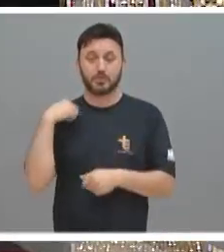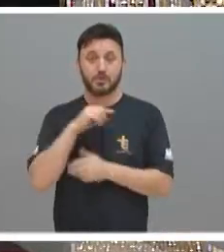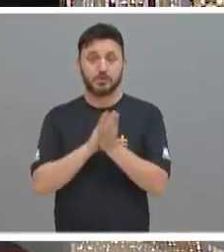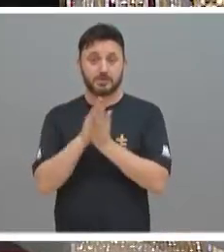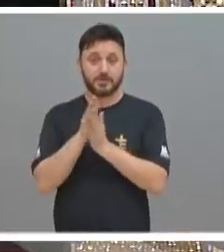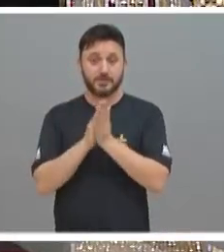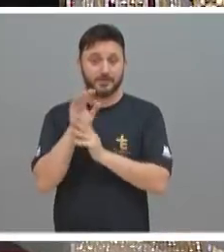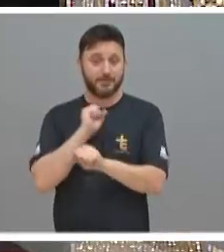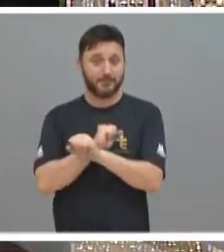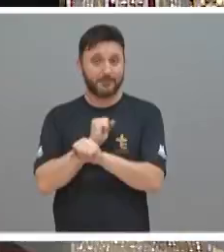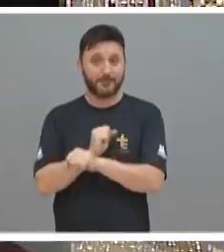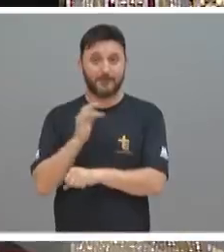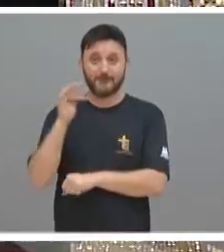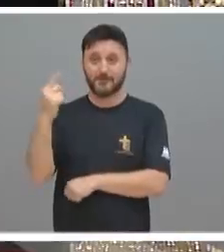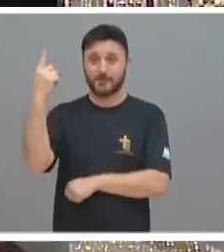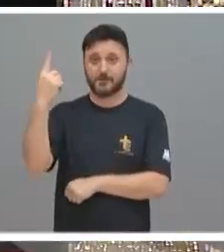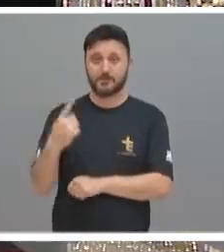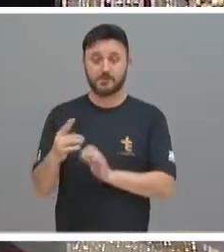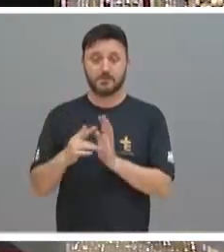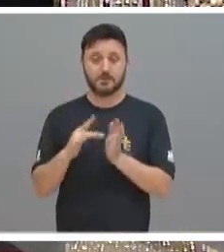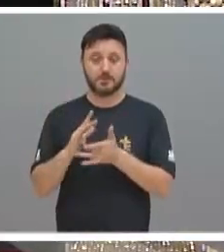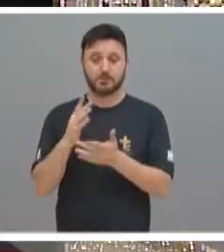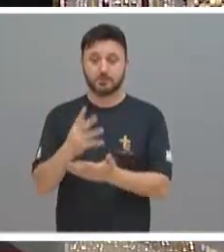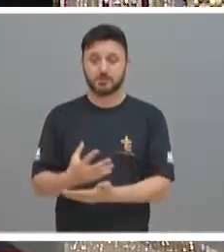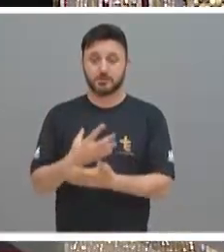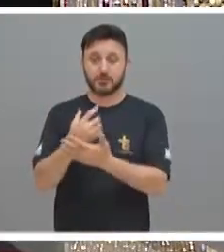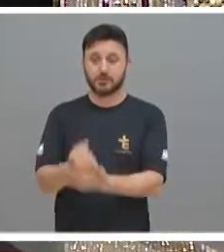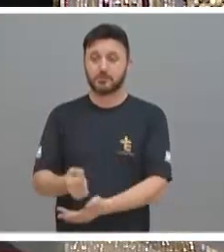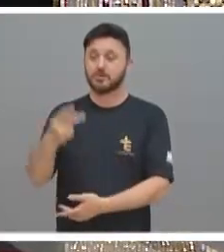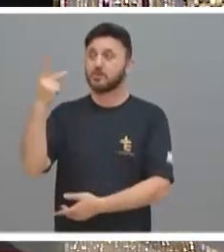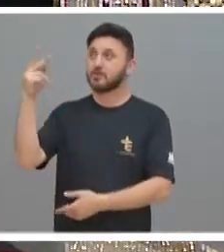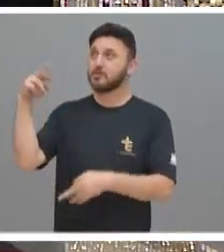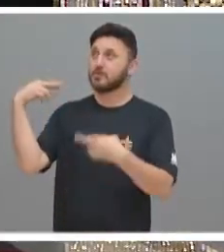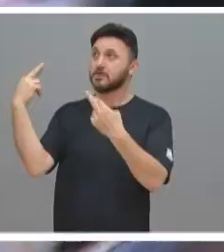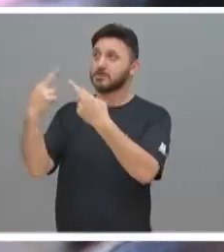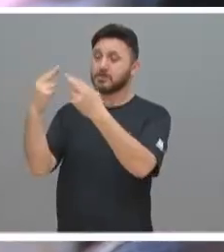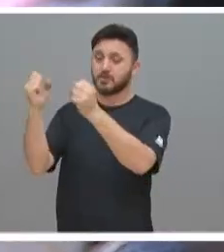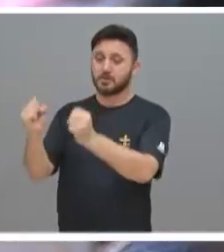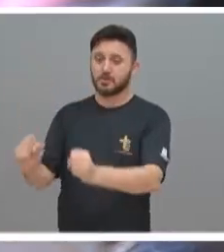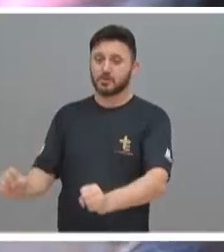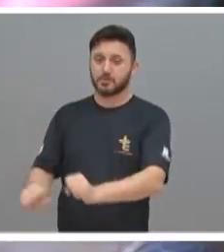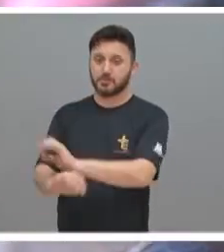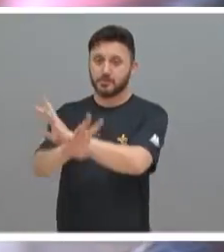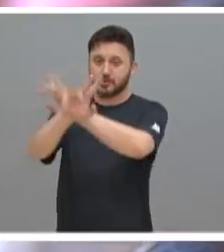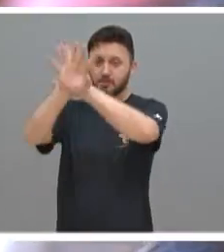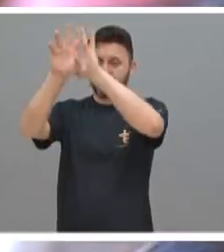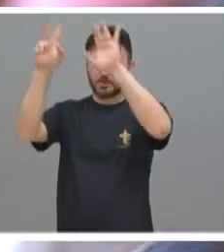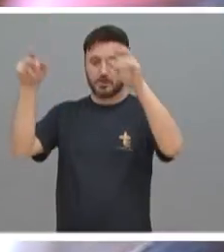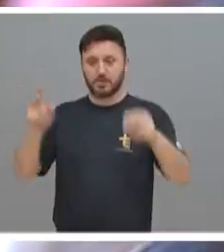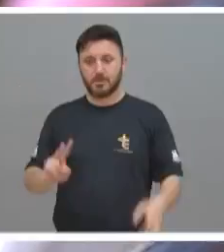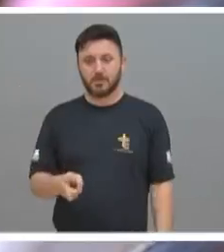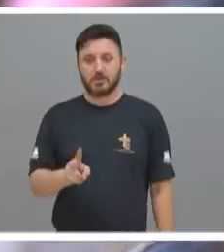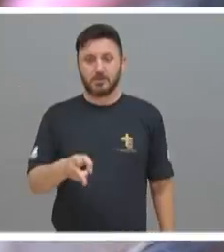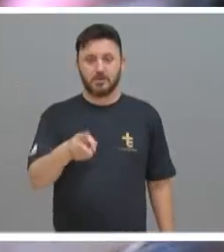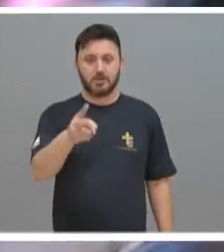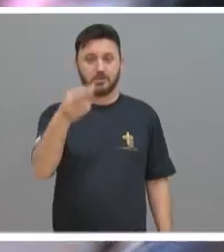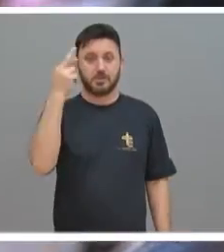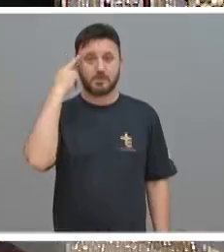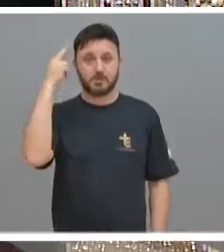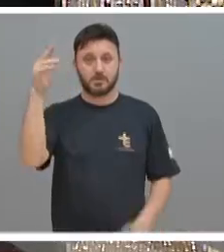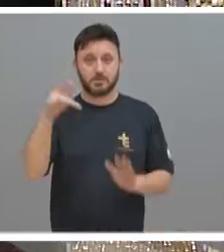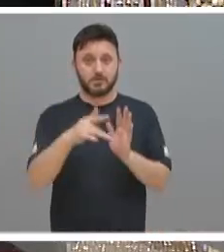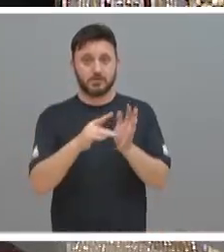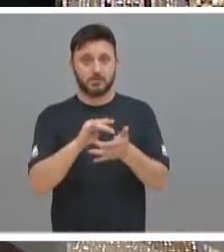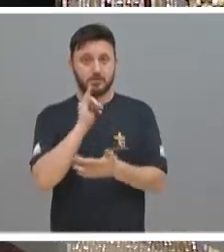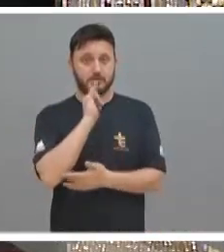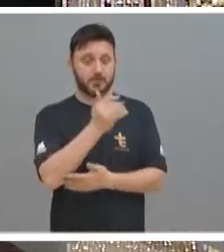enquanto vivendo a esperança, aguardamos a vinda do Cristo Salvador. Vosso é o reino, o poder e a glória para sempre.